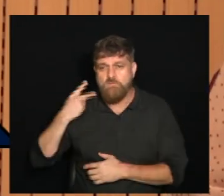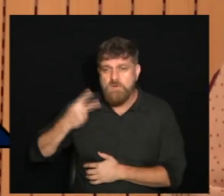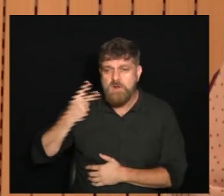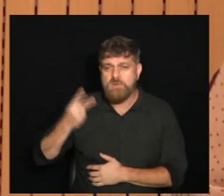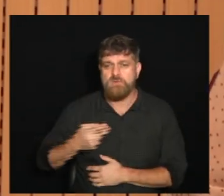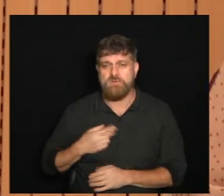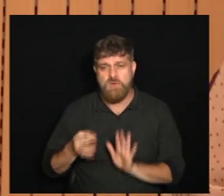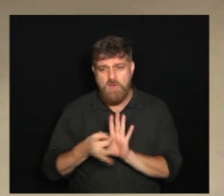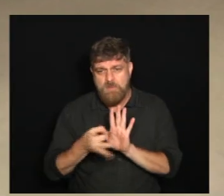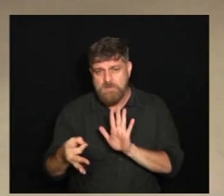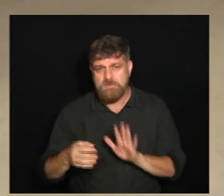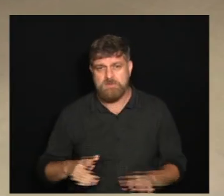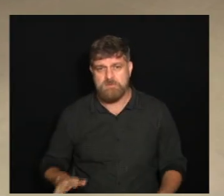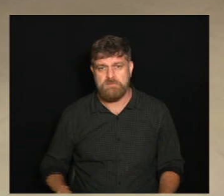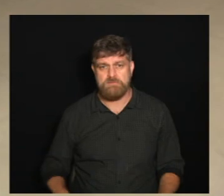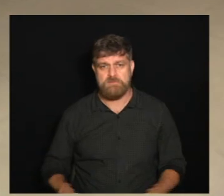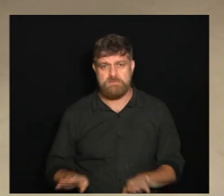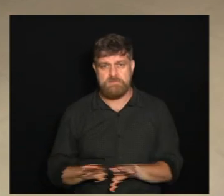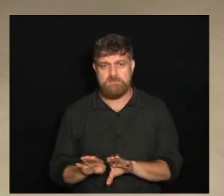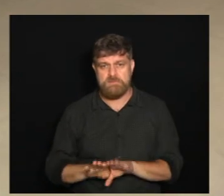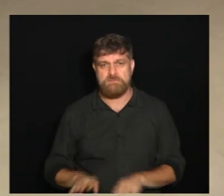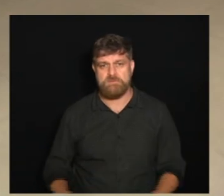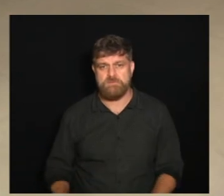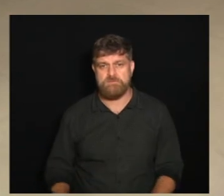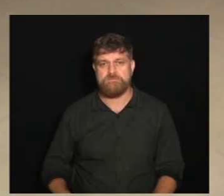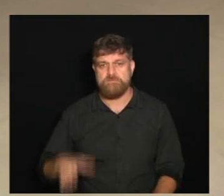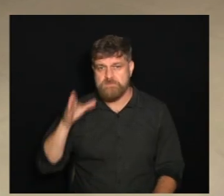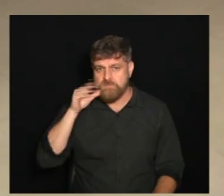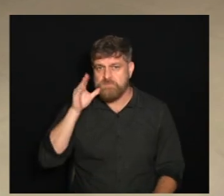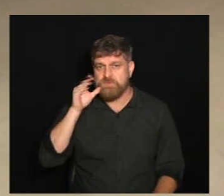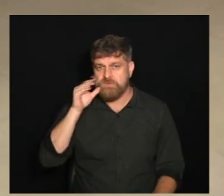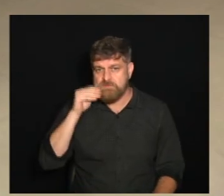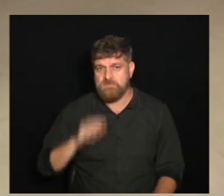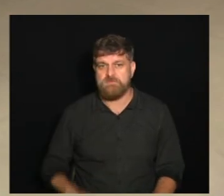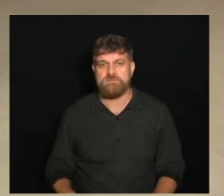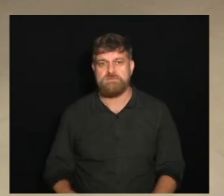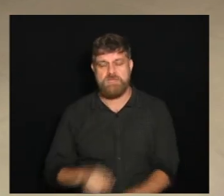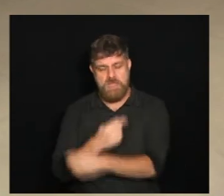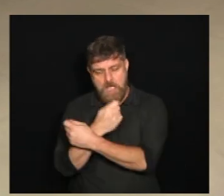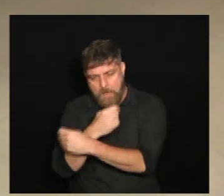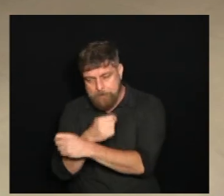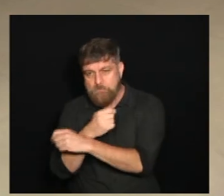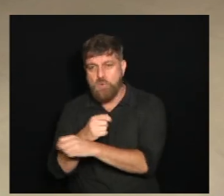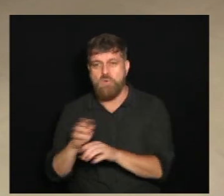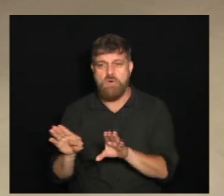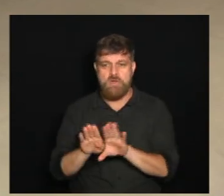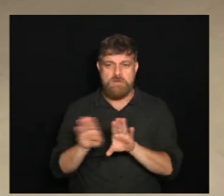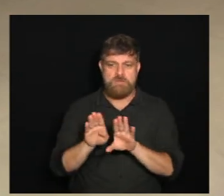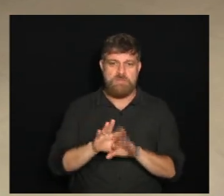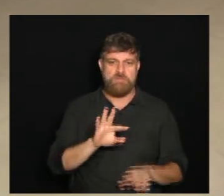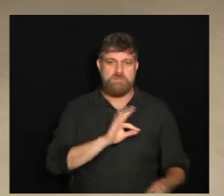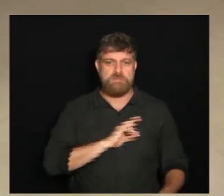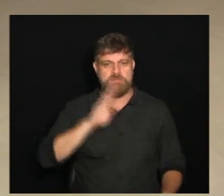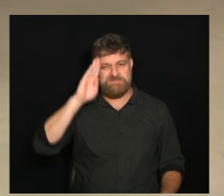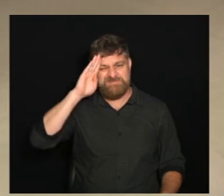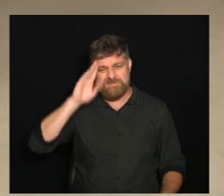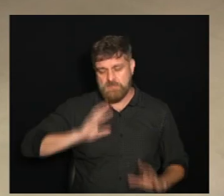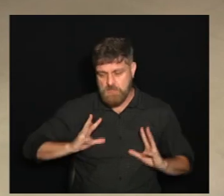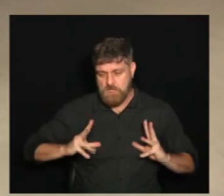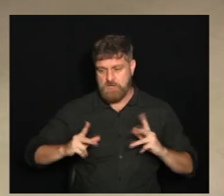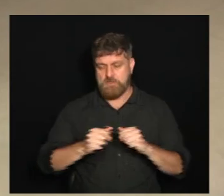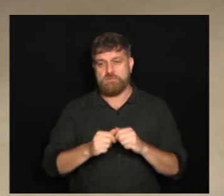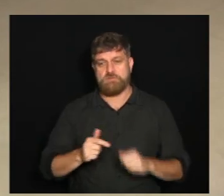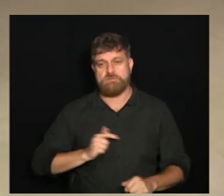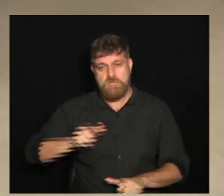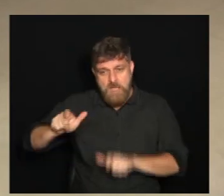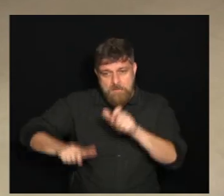acho que é oportuno, uma salva de palmas, né, para os funcionários da funcionários saúde da PUC, policiais de Campinas, militares, enfim, todos envolvidos, ou seja, nesse... todos